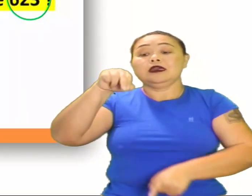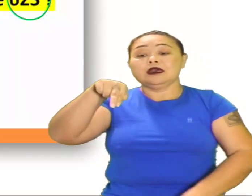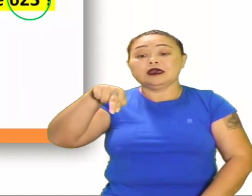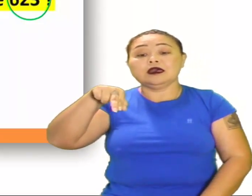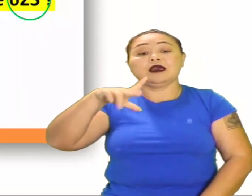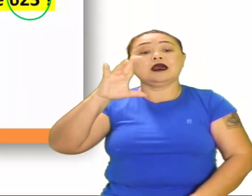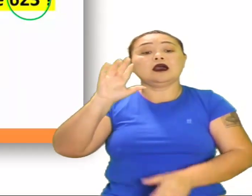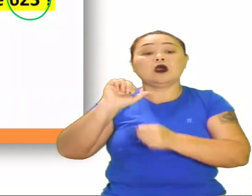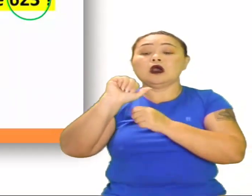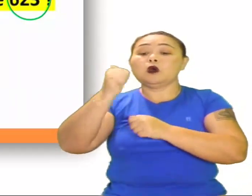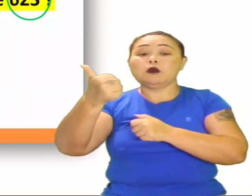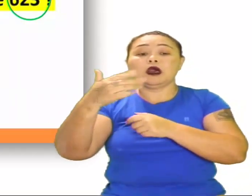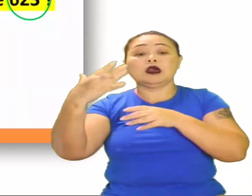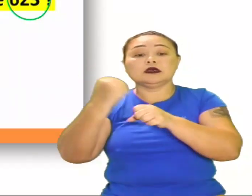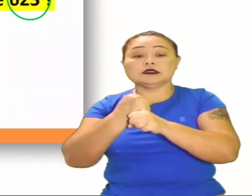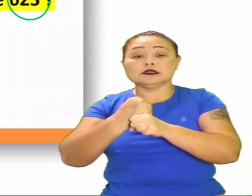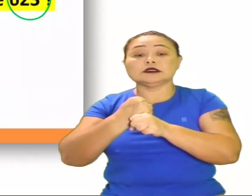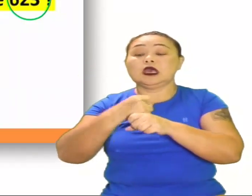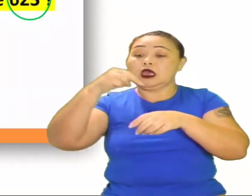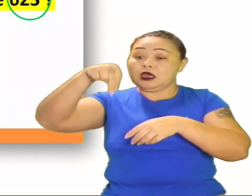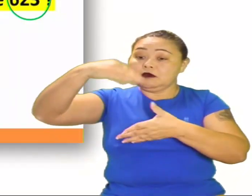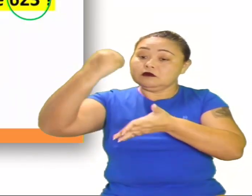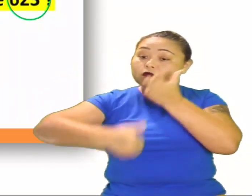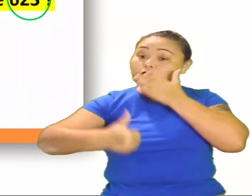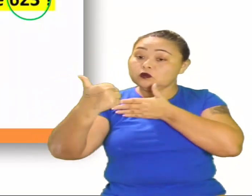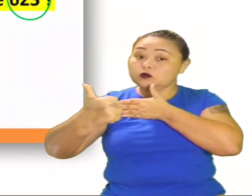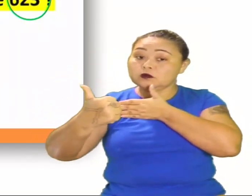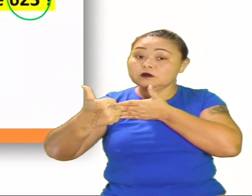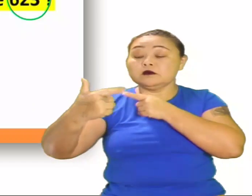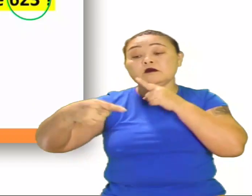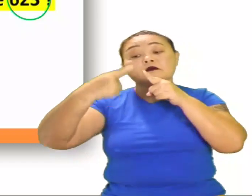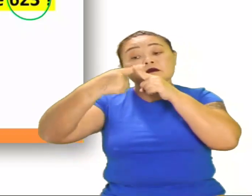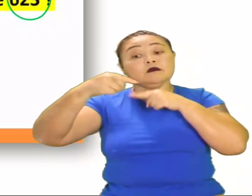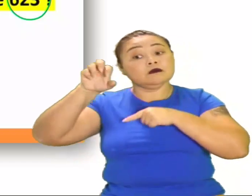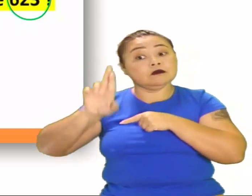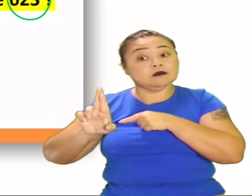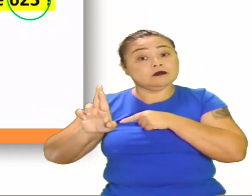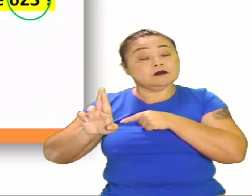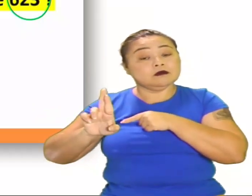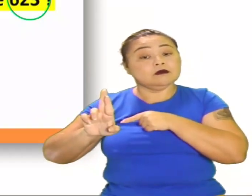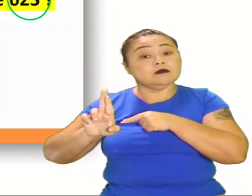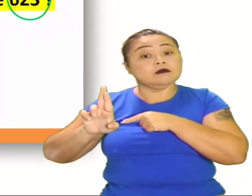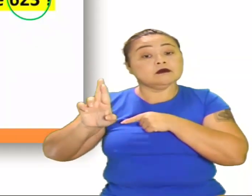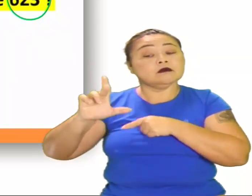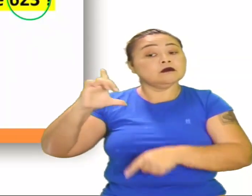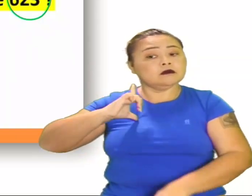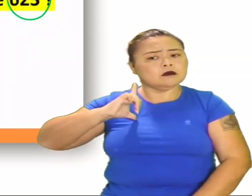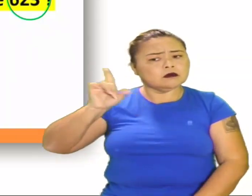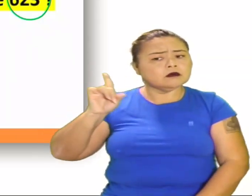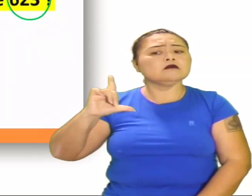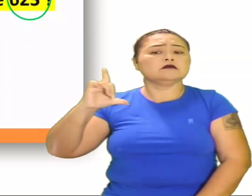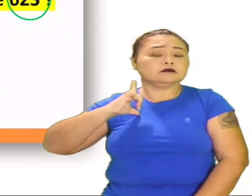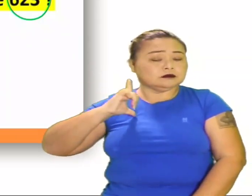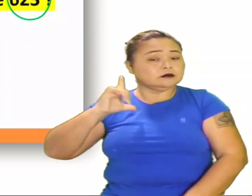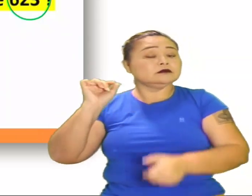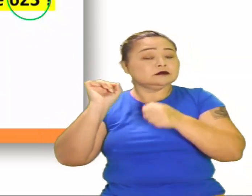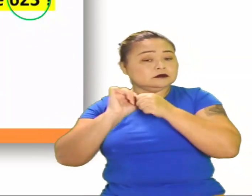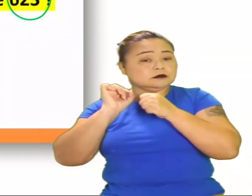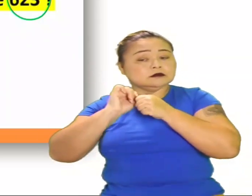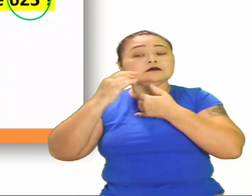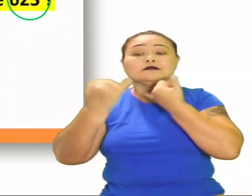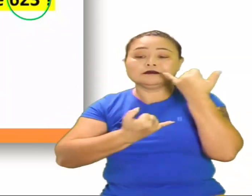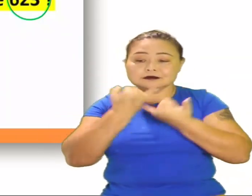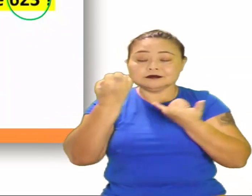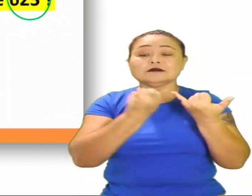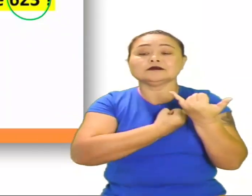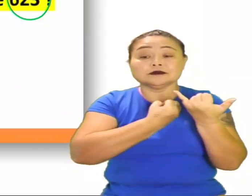é igual a 1 mais N menos 1 vezes a razão. E aí tinha que fazer isso? Tinha. Ou Brincando com os